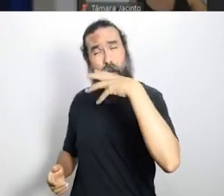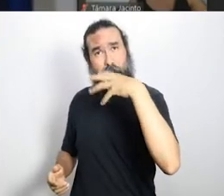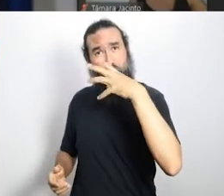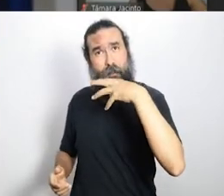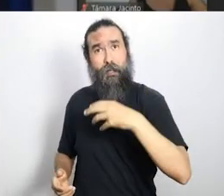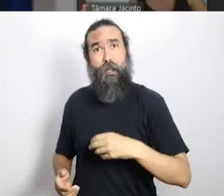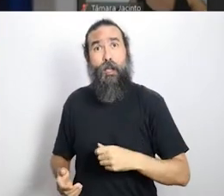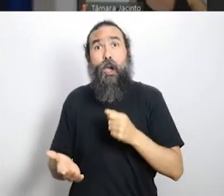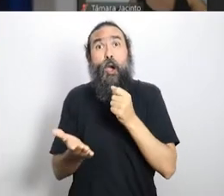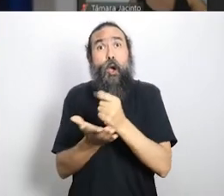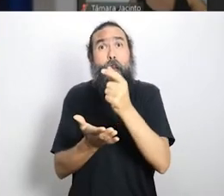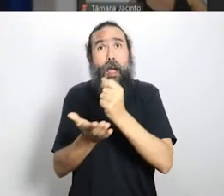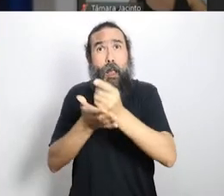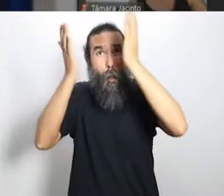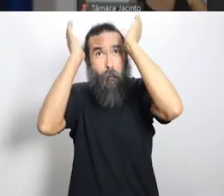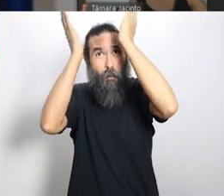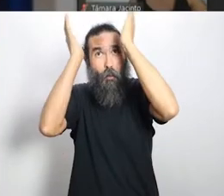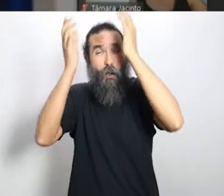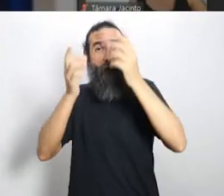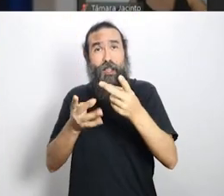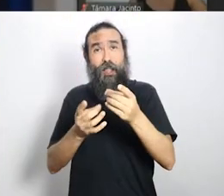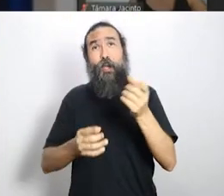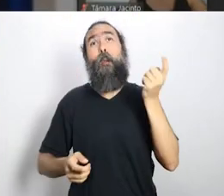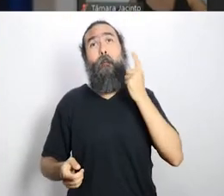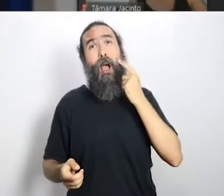de casamento, vendedor de pala.